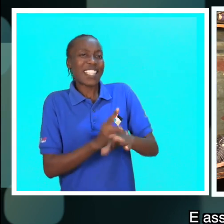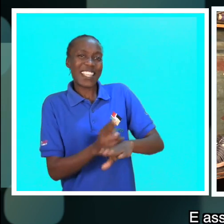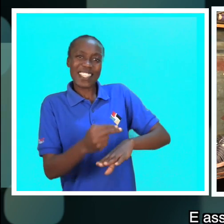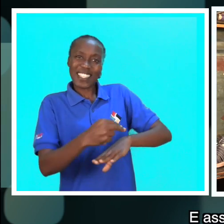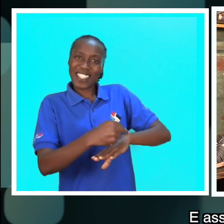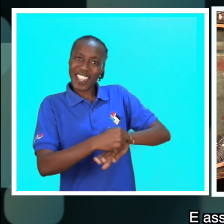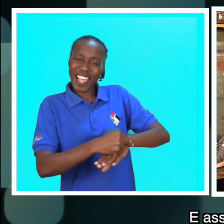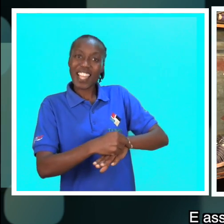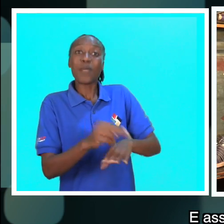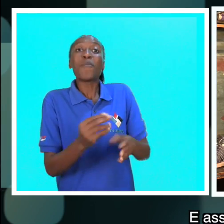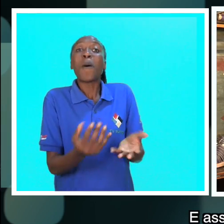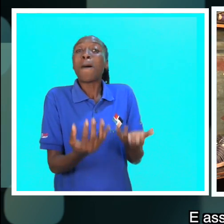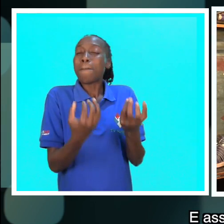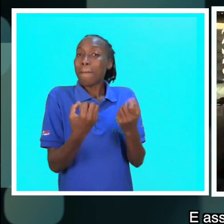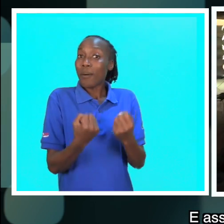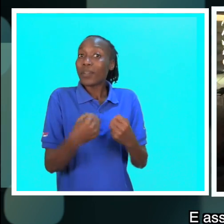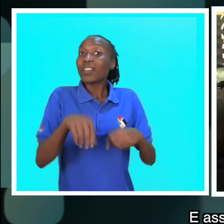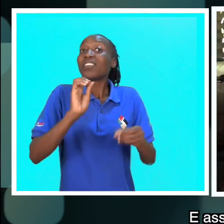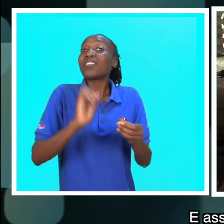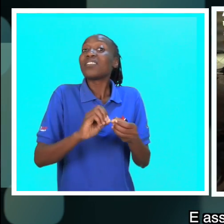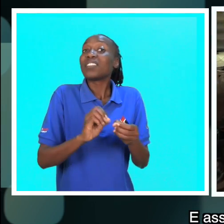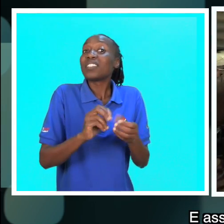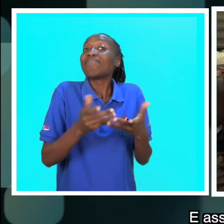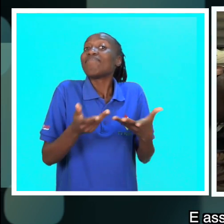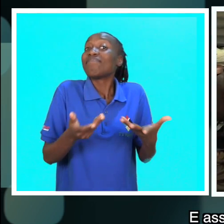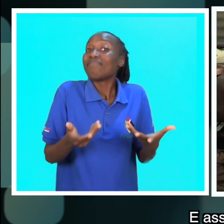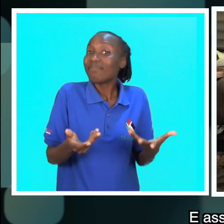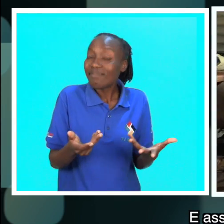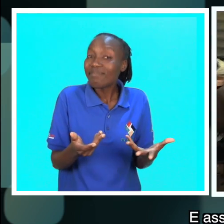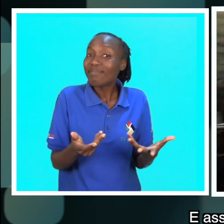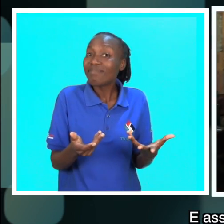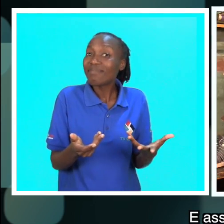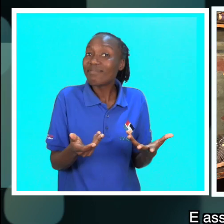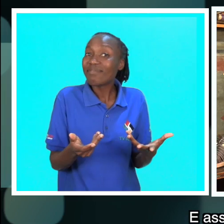de sandalinhas para poder.